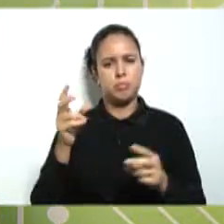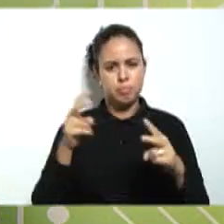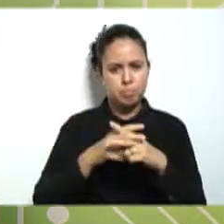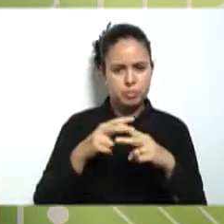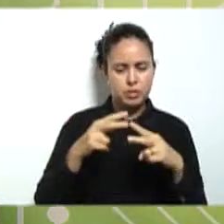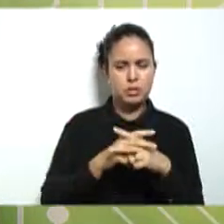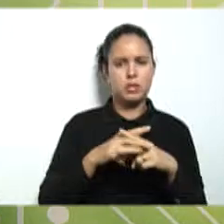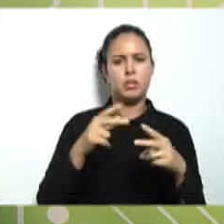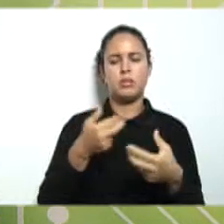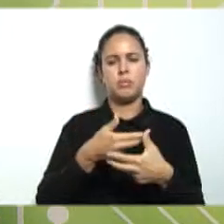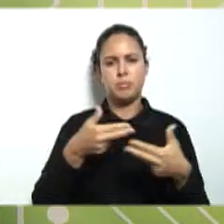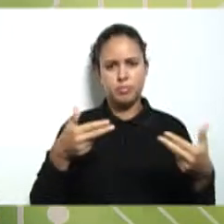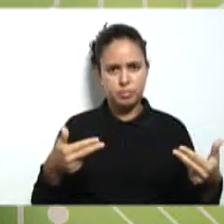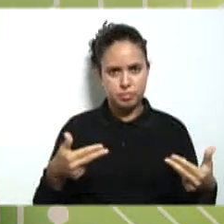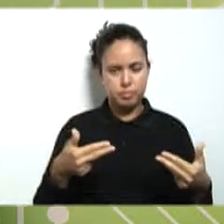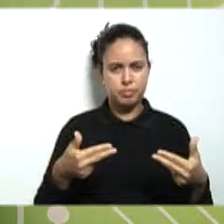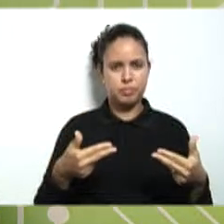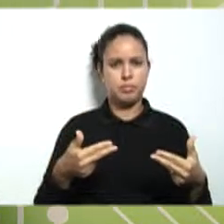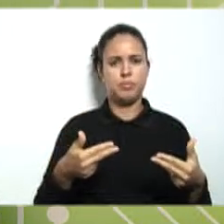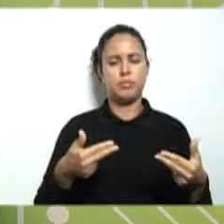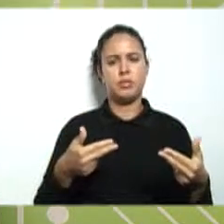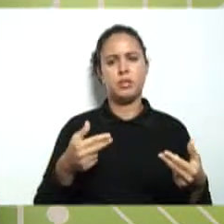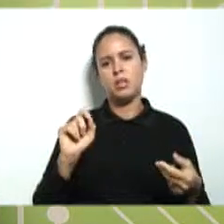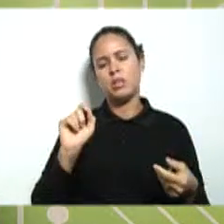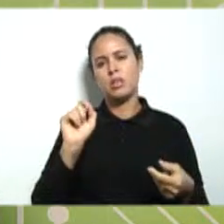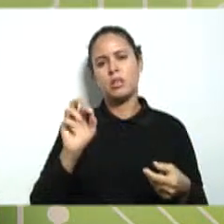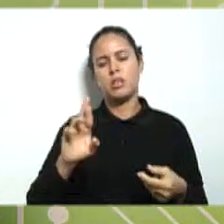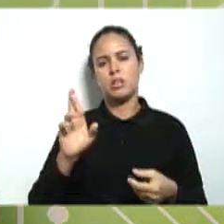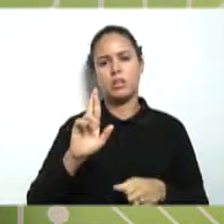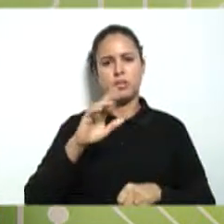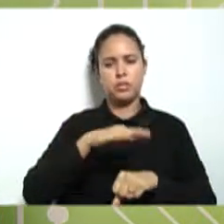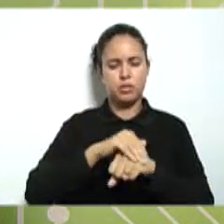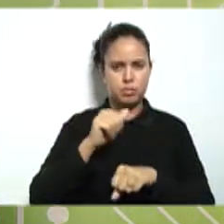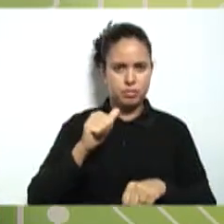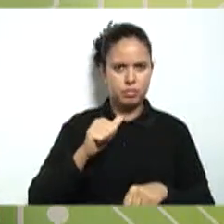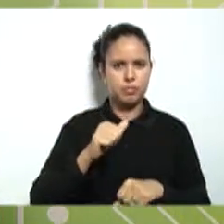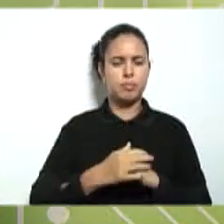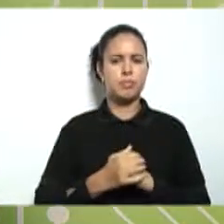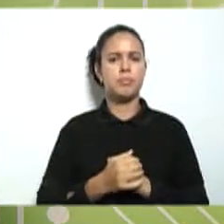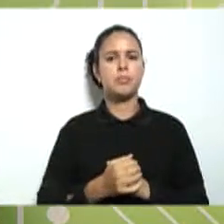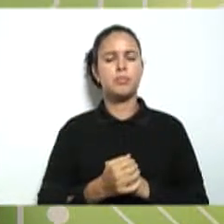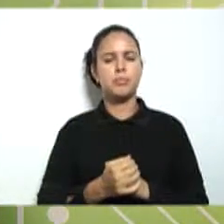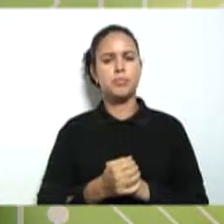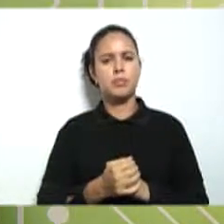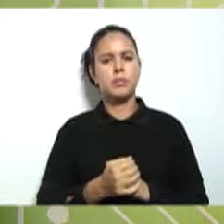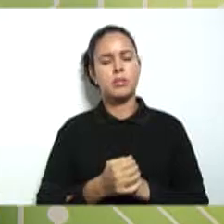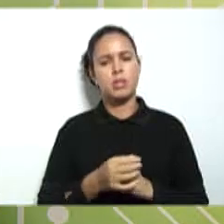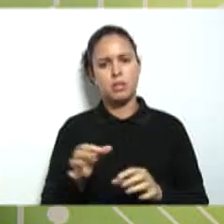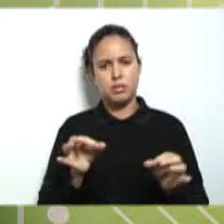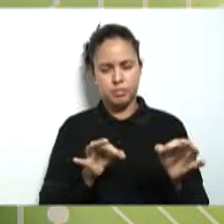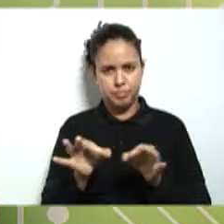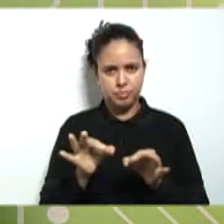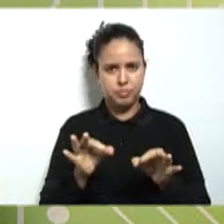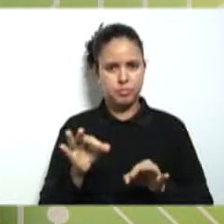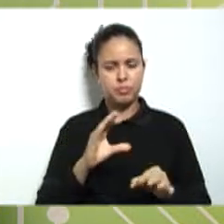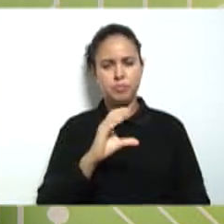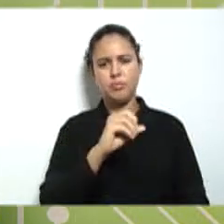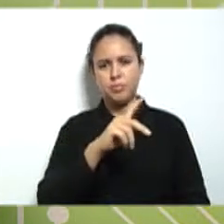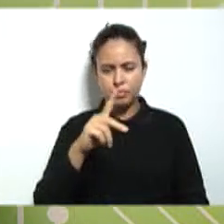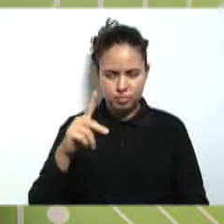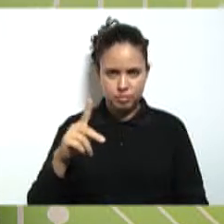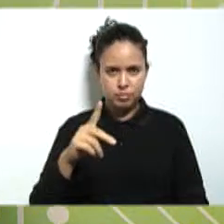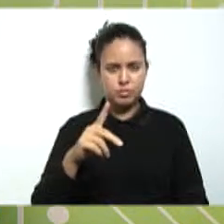de quem é aquele cliente, né? Quem chamou aquele táxi, qual táxi que vai atender. Quando a gente tem na cooperativa, isso fica mais organizado, todo mundo sabe qual